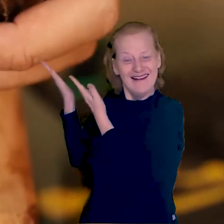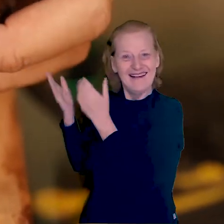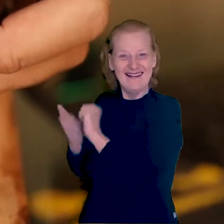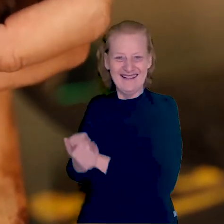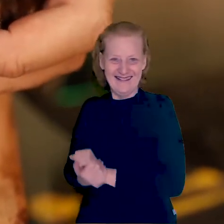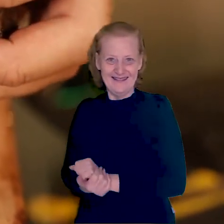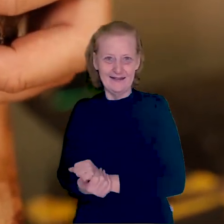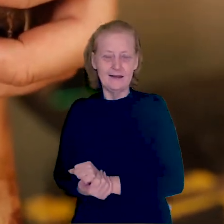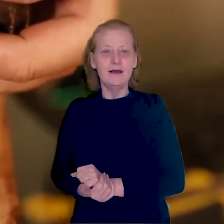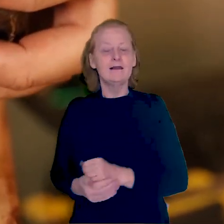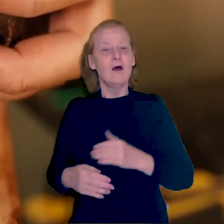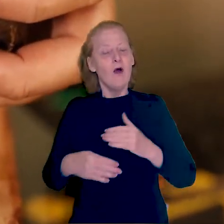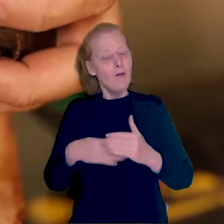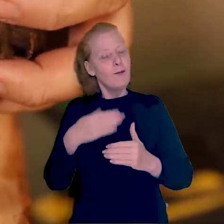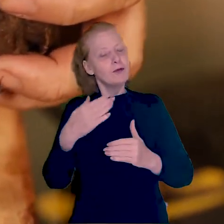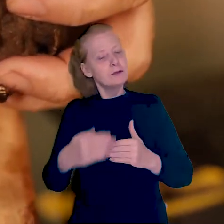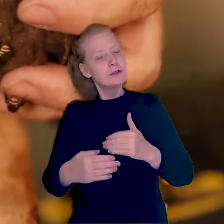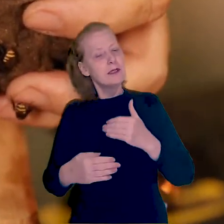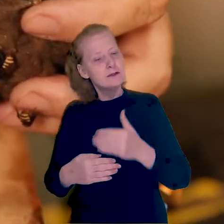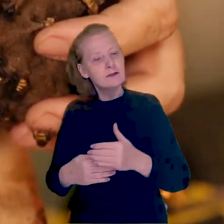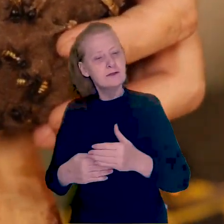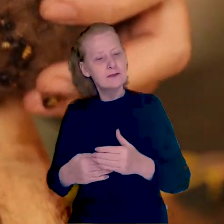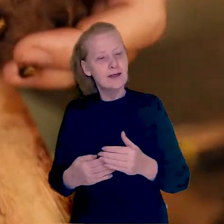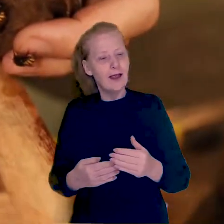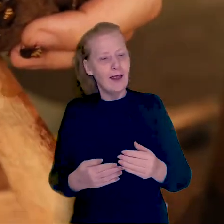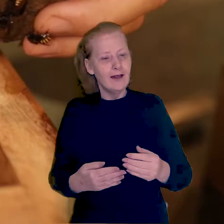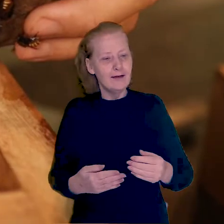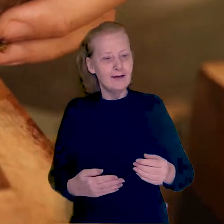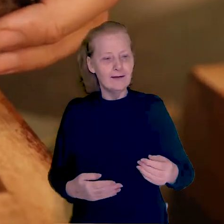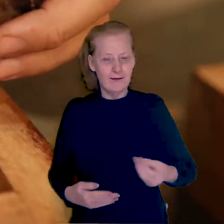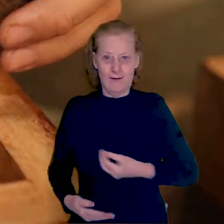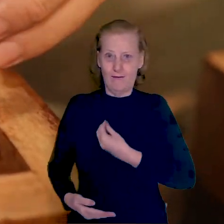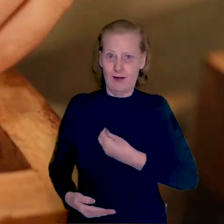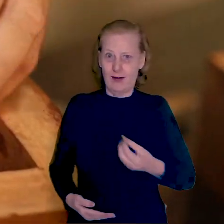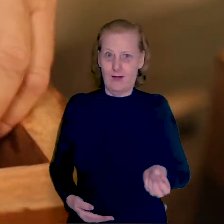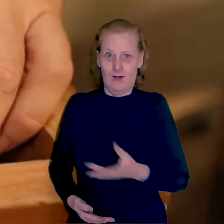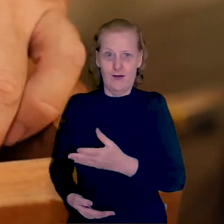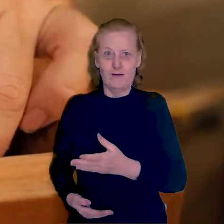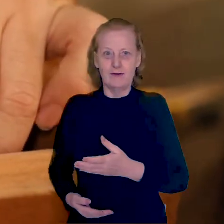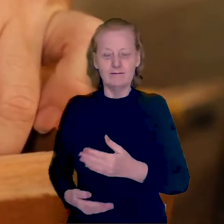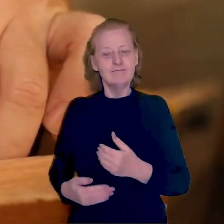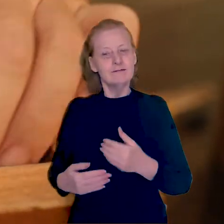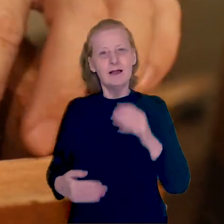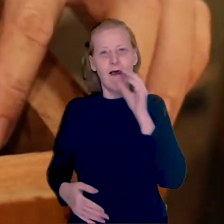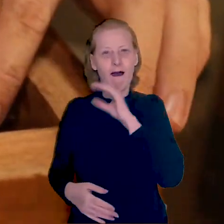o processo dela de recuperação vai ser bem... Vai ser bom, tá?